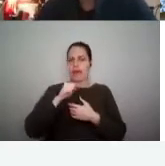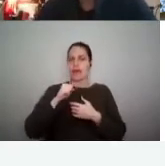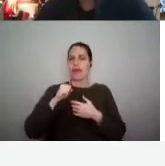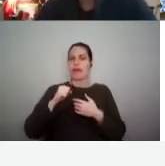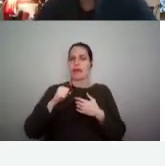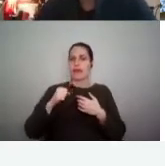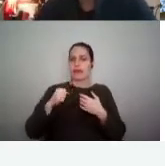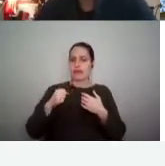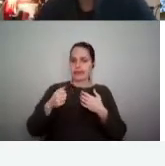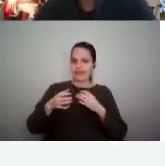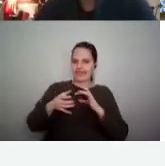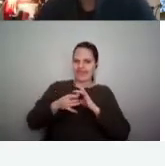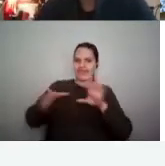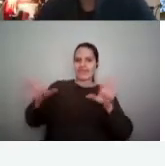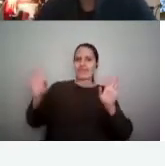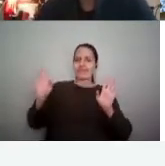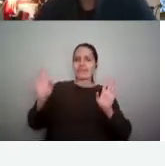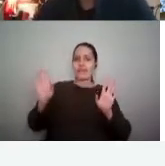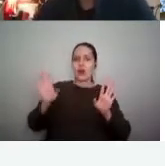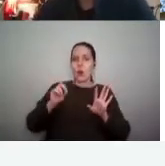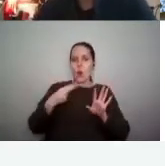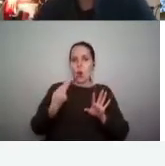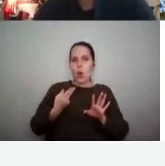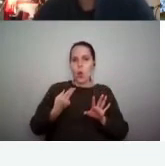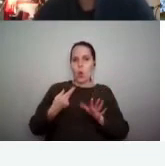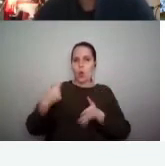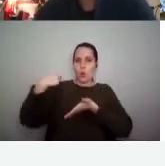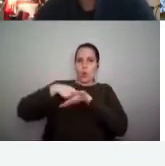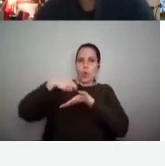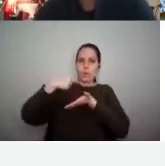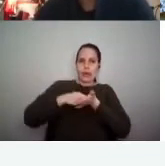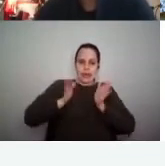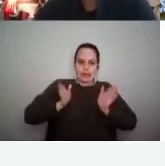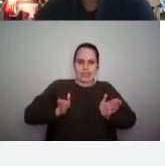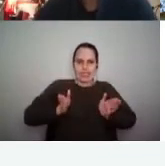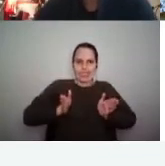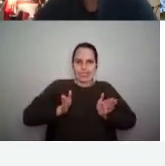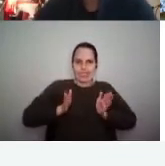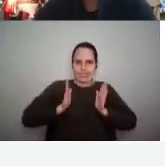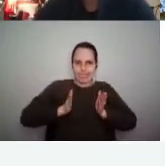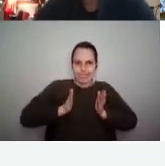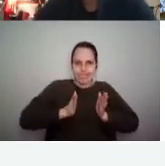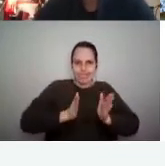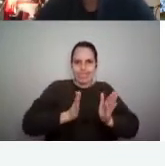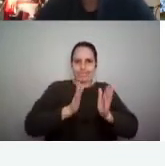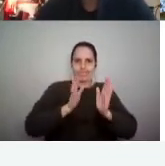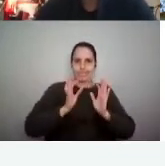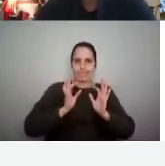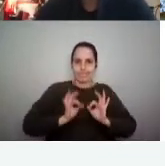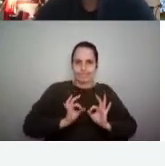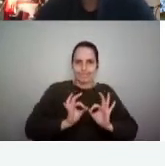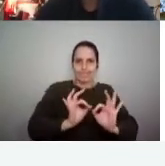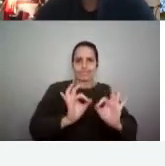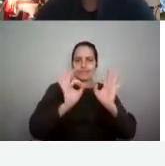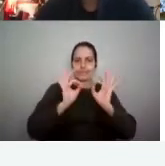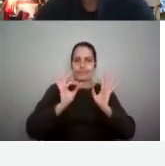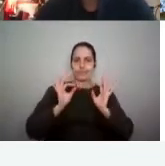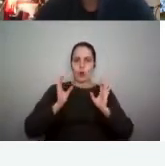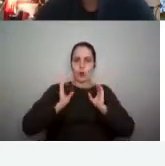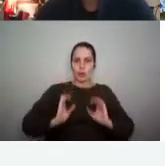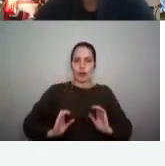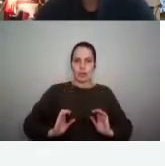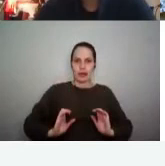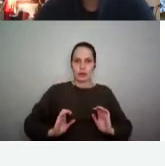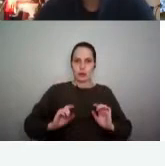contrário, né, nos formatou, muitas vezes, com comportamentos previamente definidos,